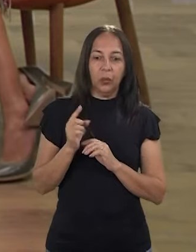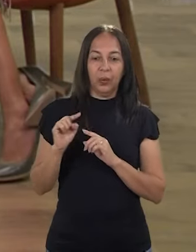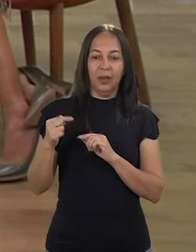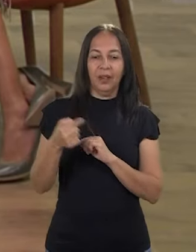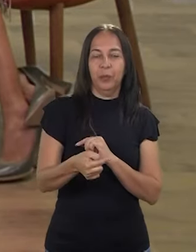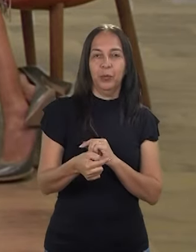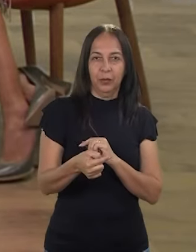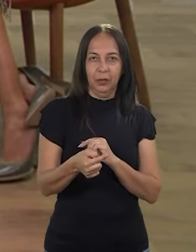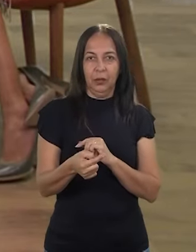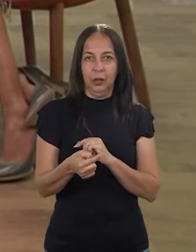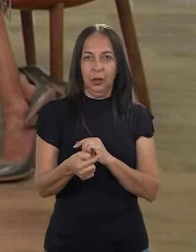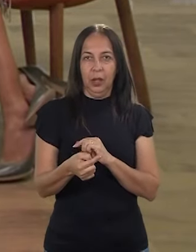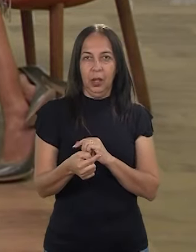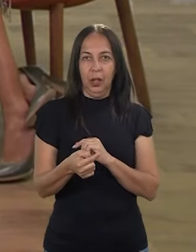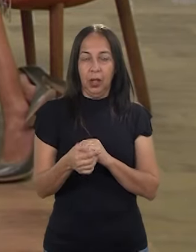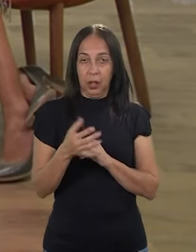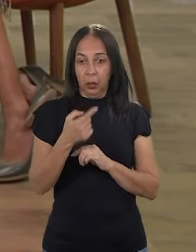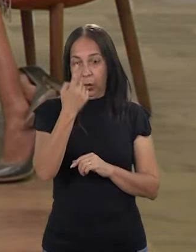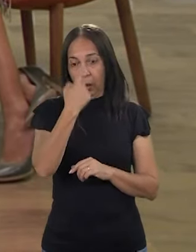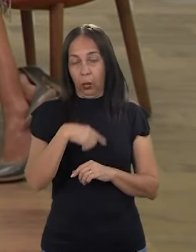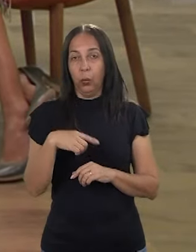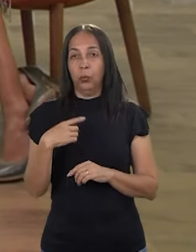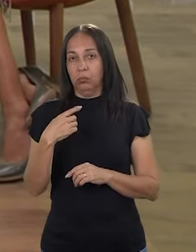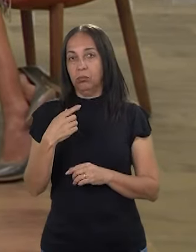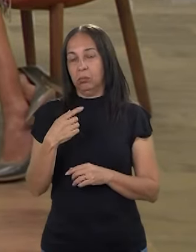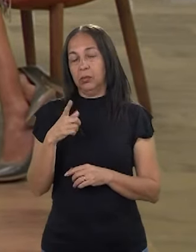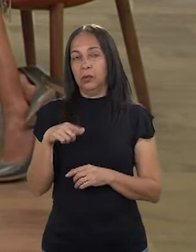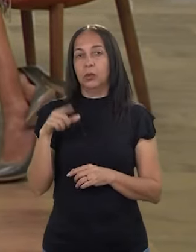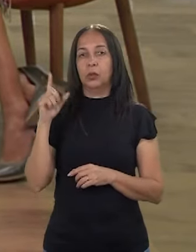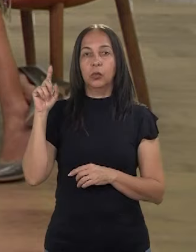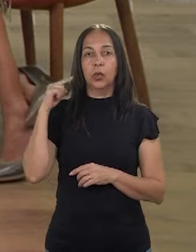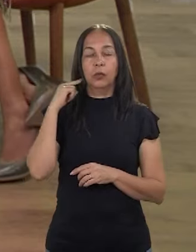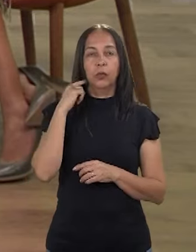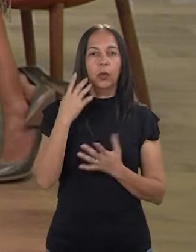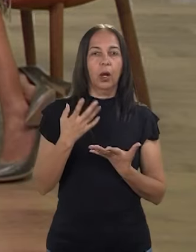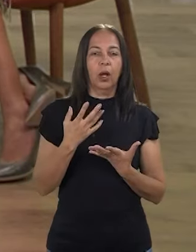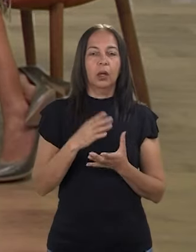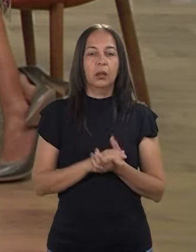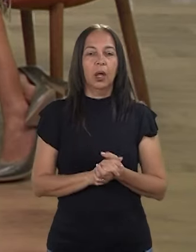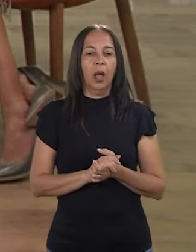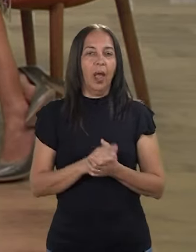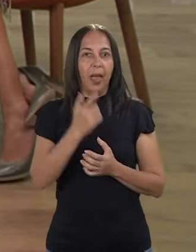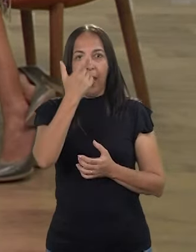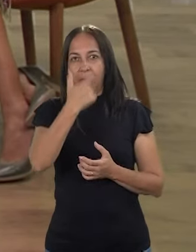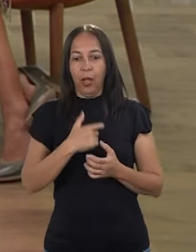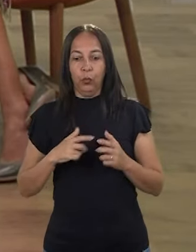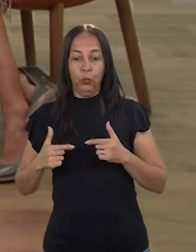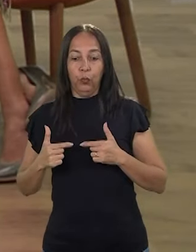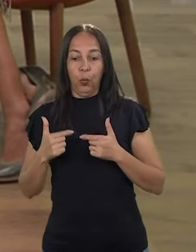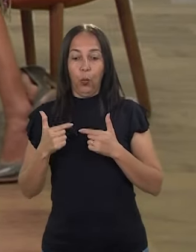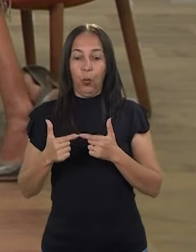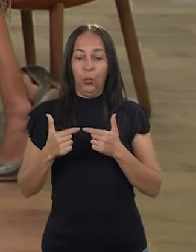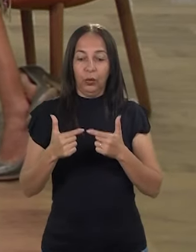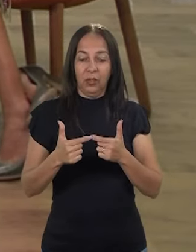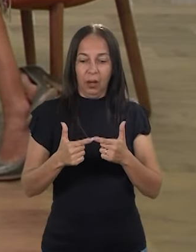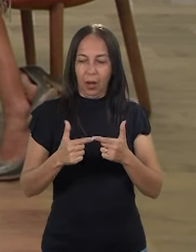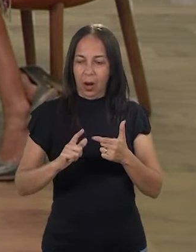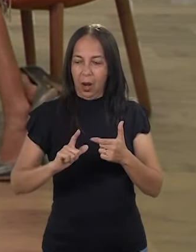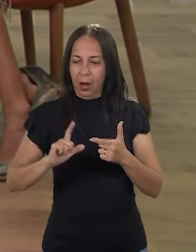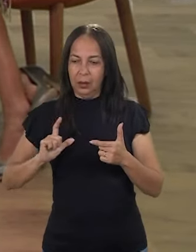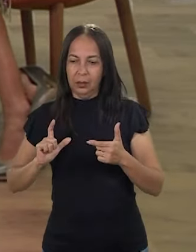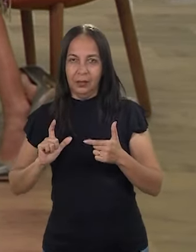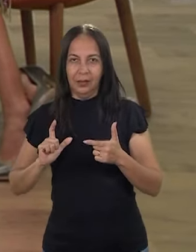é anterior né Ele é posterior então eu eu enquanto advogada por exemplo no meu posto de advogada eu não vou lutar